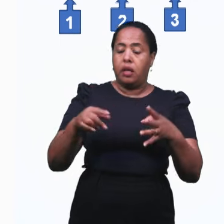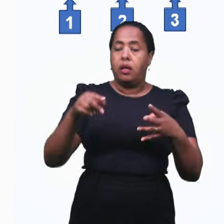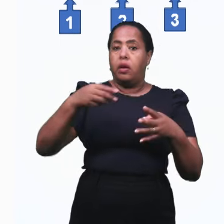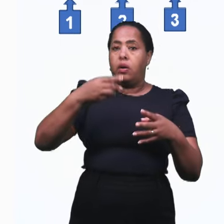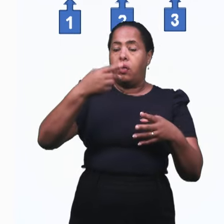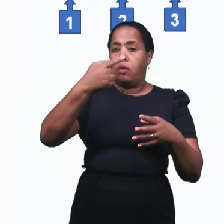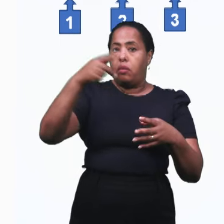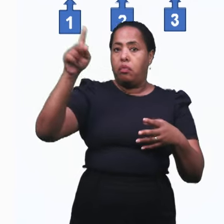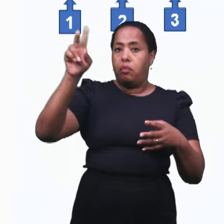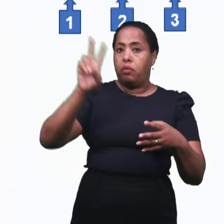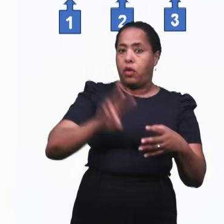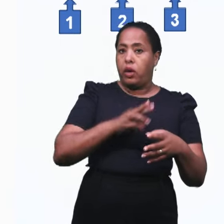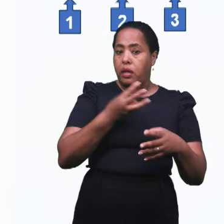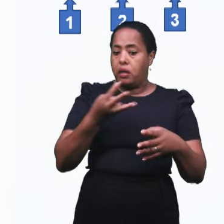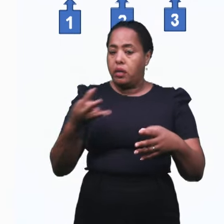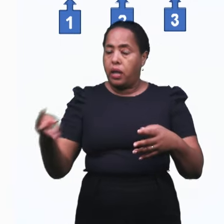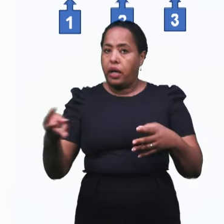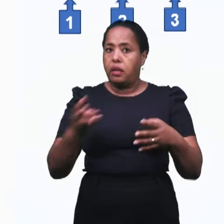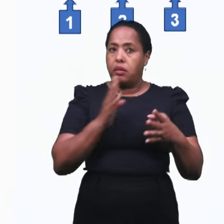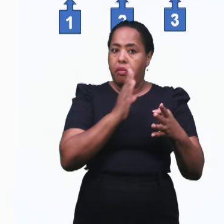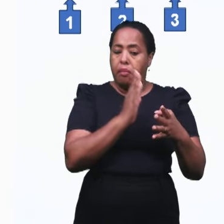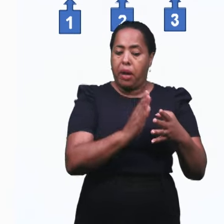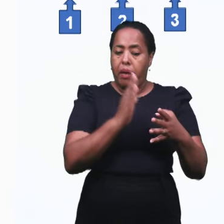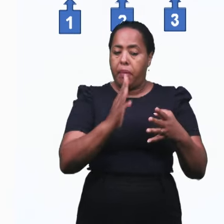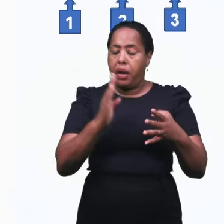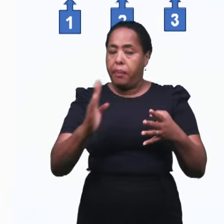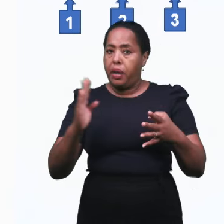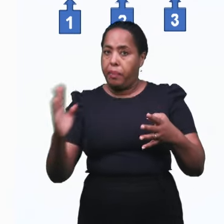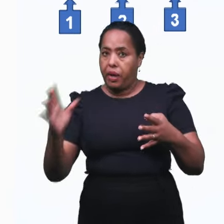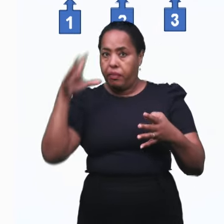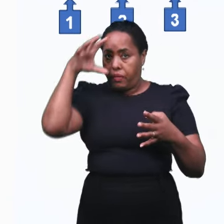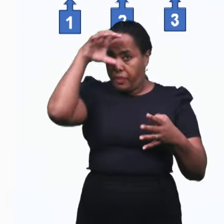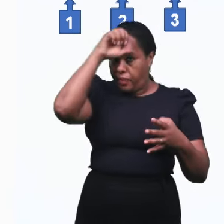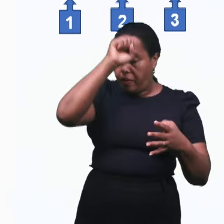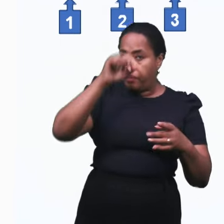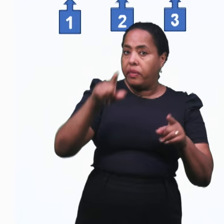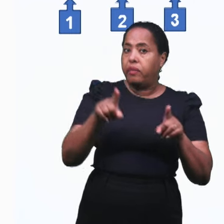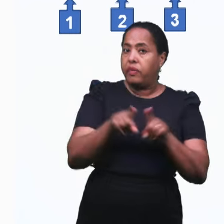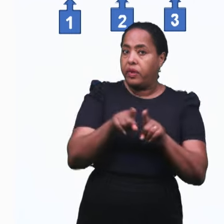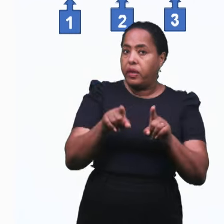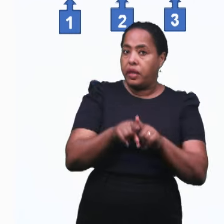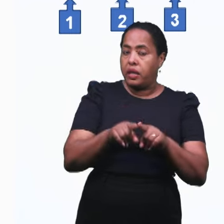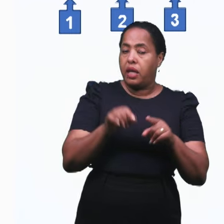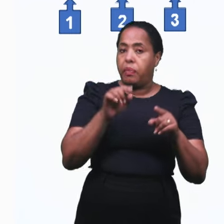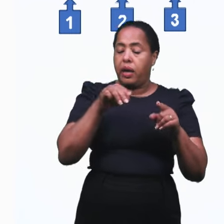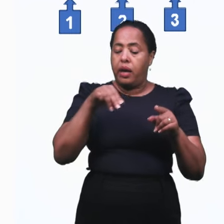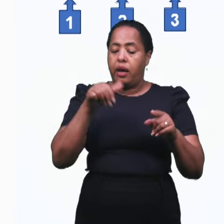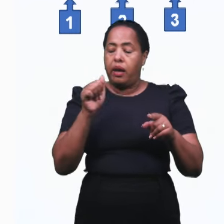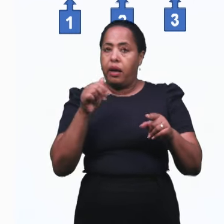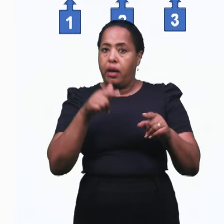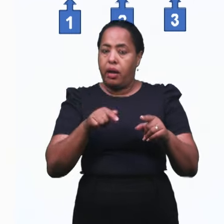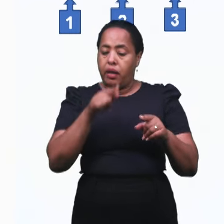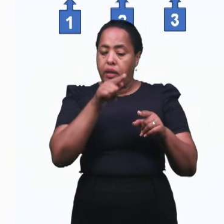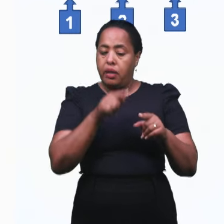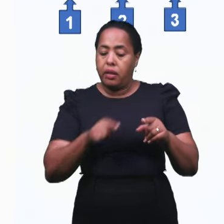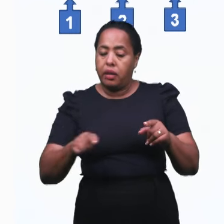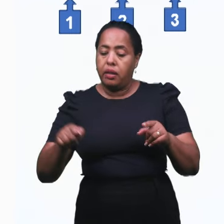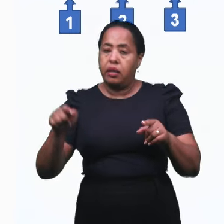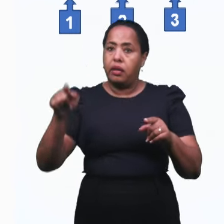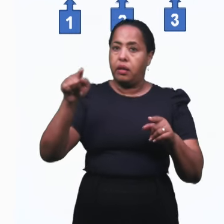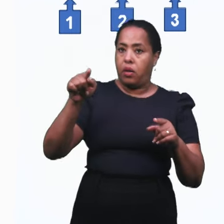cada compasso. Já aprendemos também que aqui tem uma anacrusa, é quando o